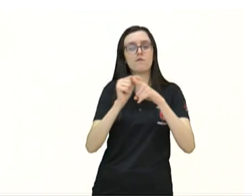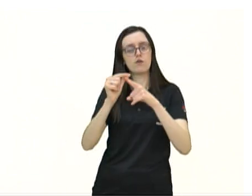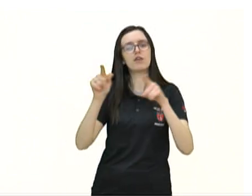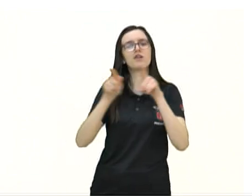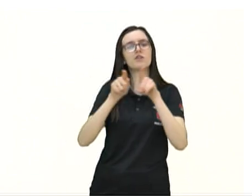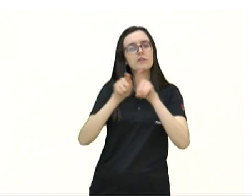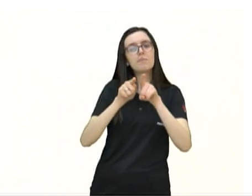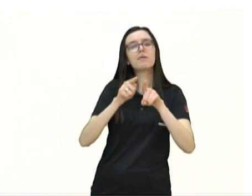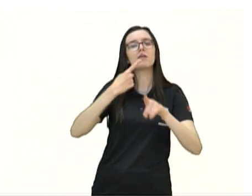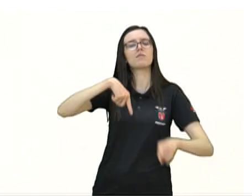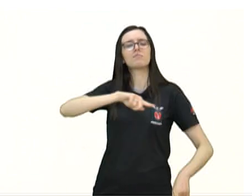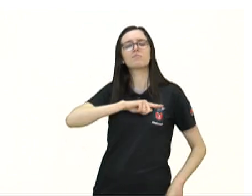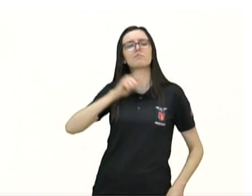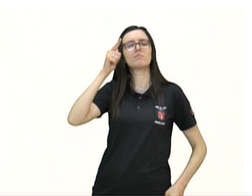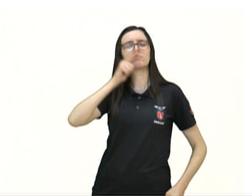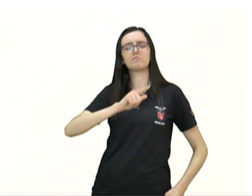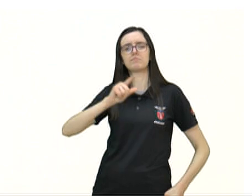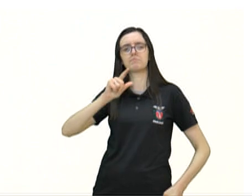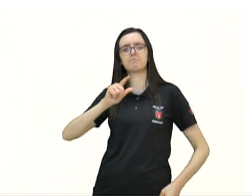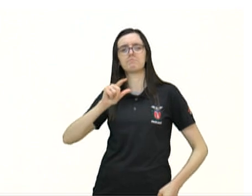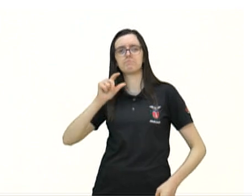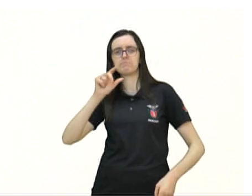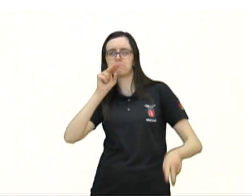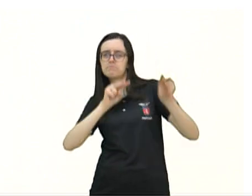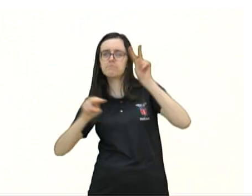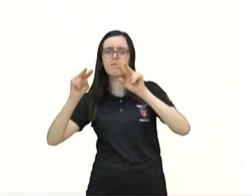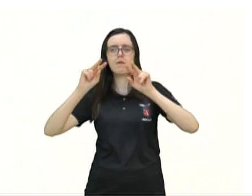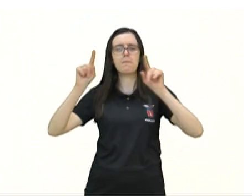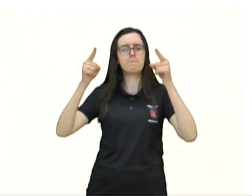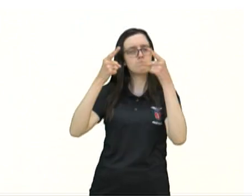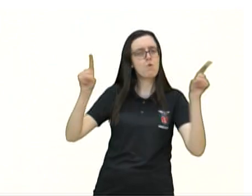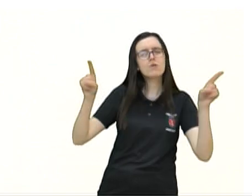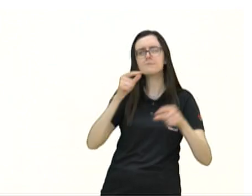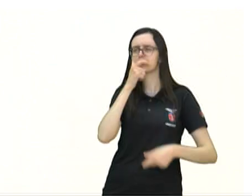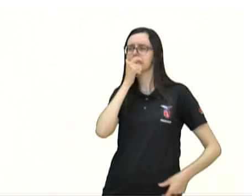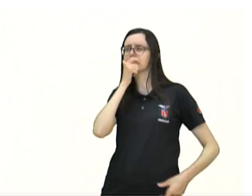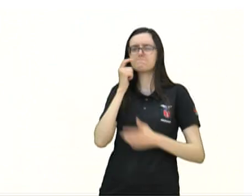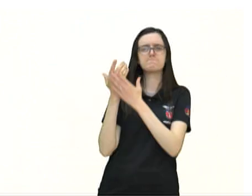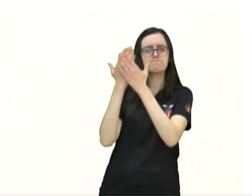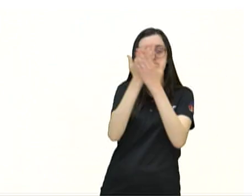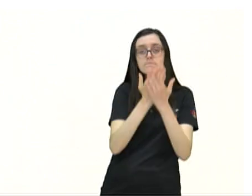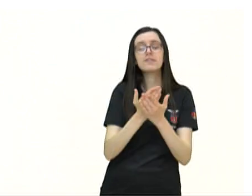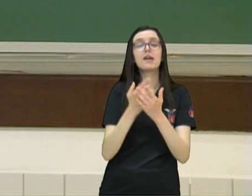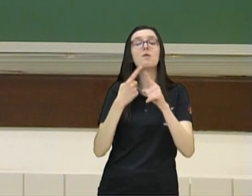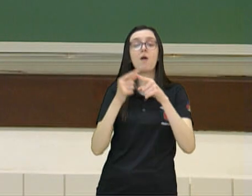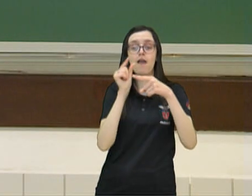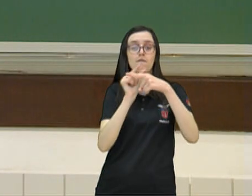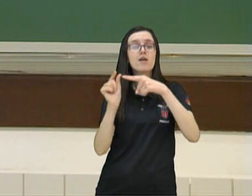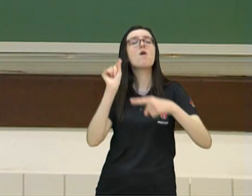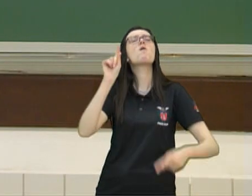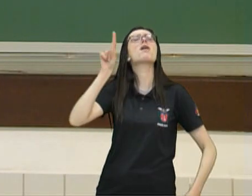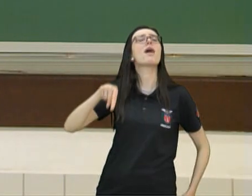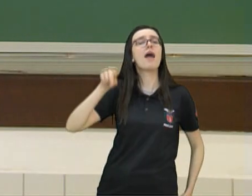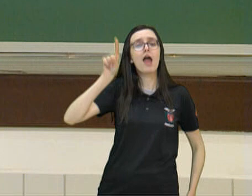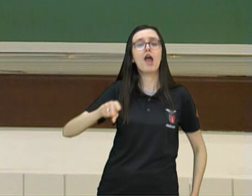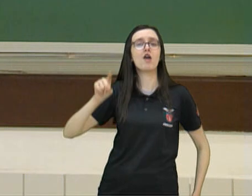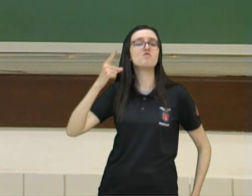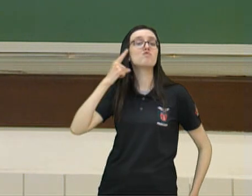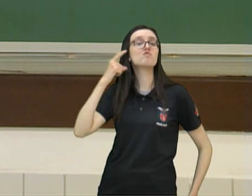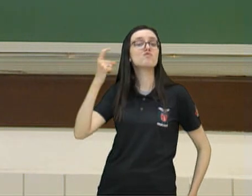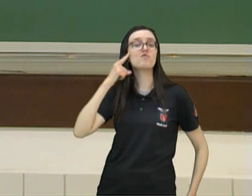nós vamos interpretar algumas músicas. Lembrando que a fonética é o som da nossa